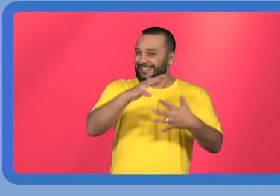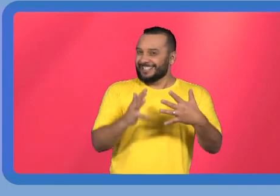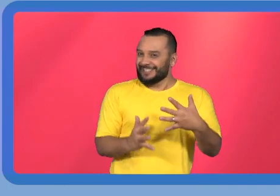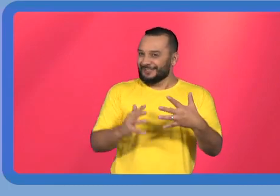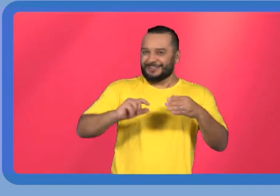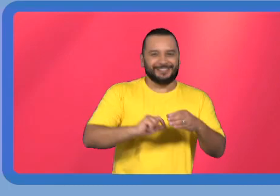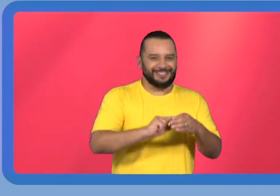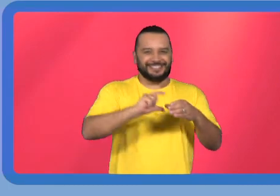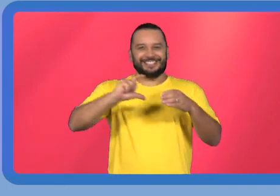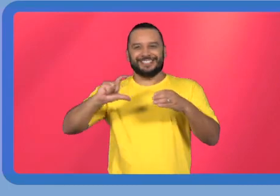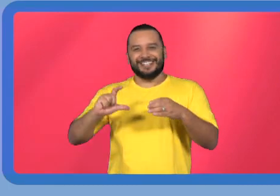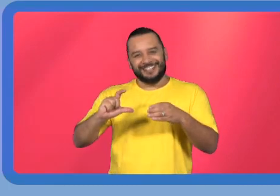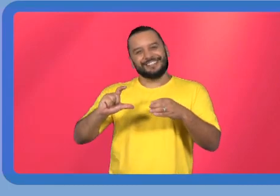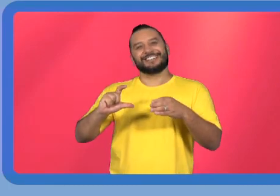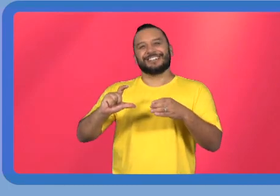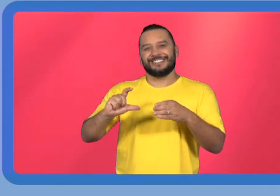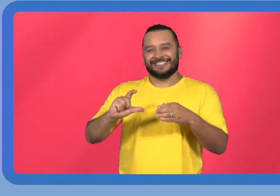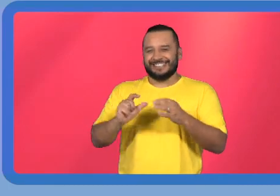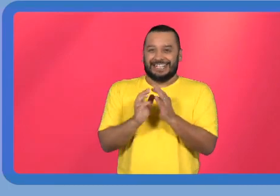Libras no quintal.